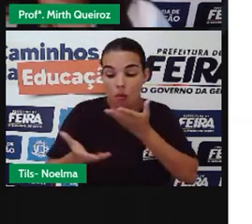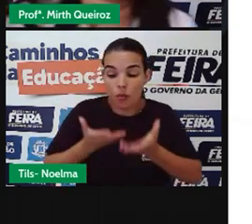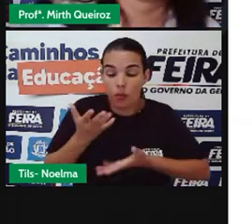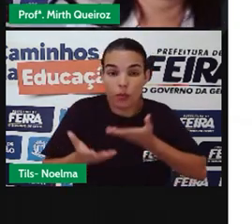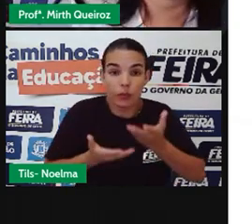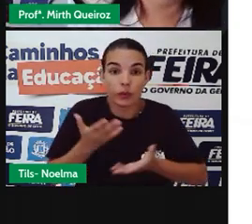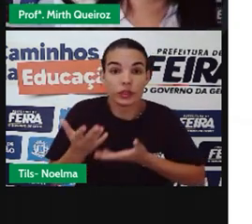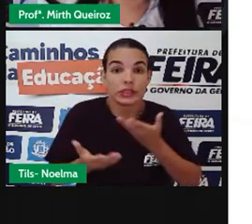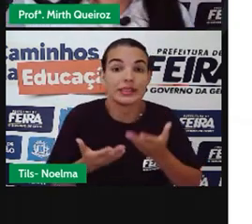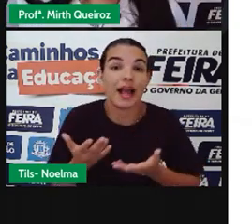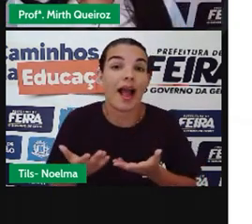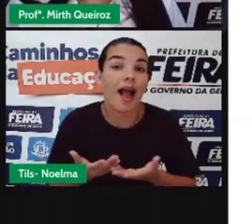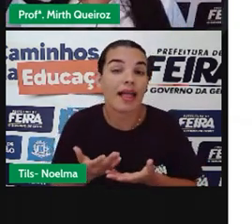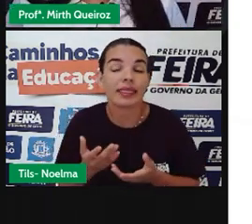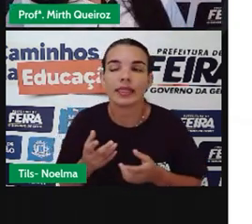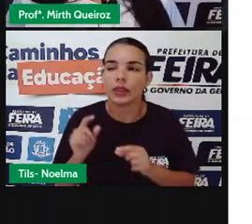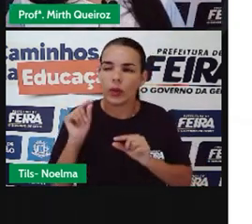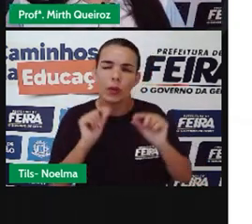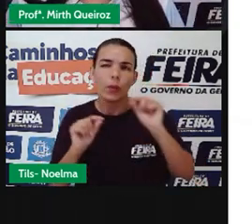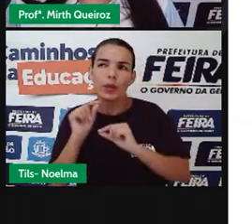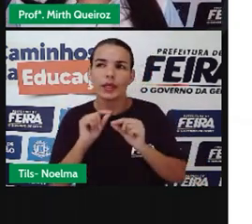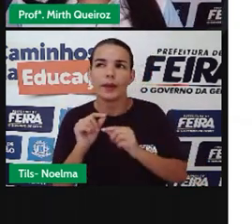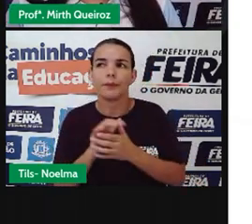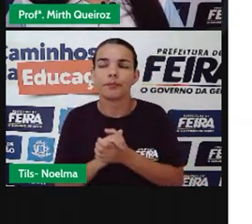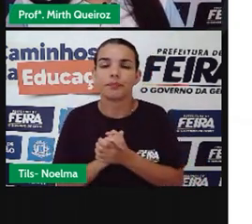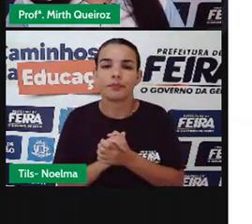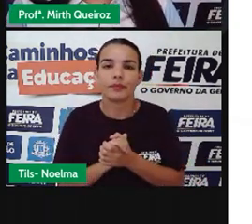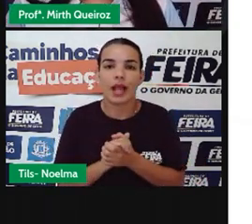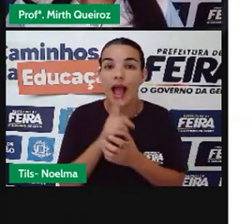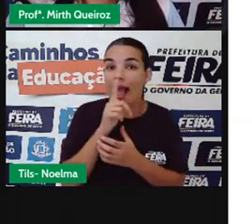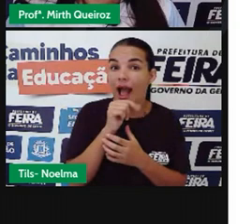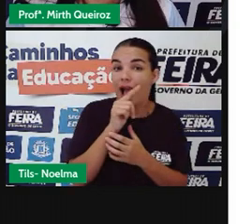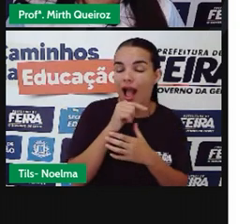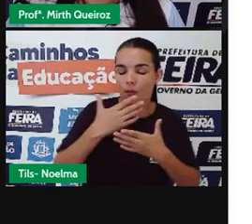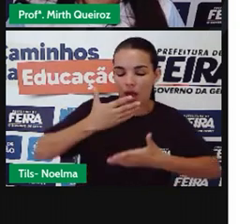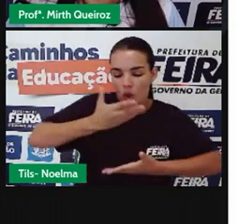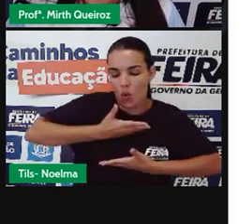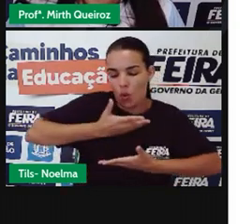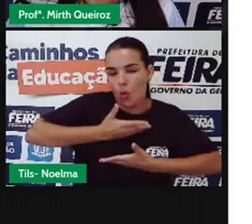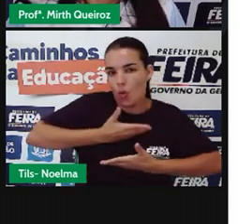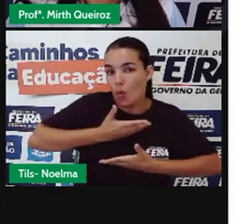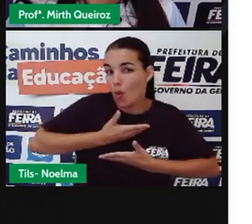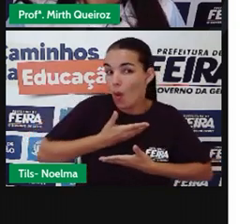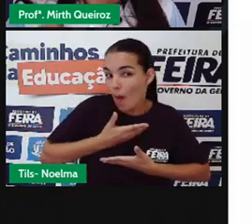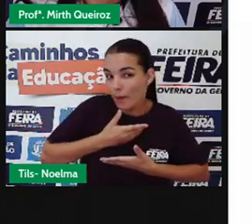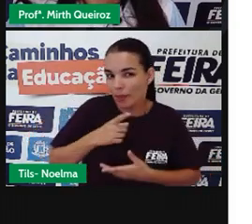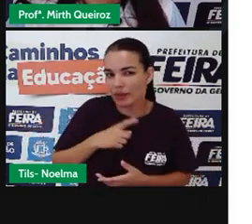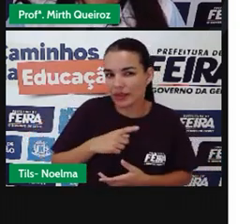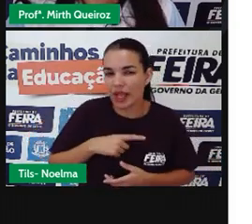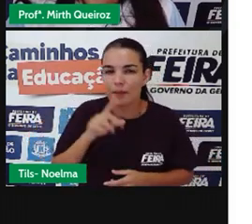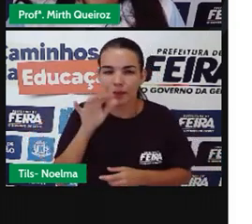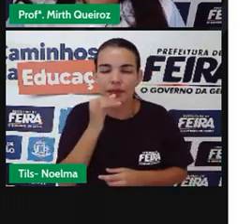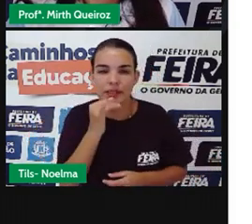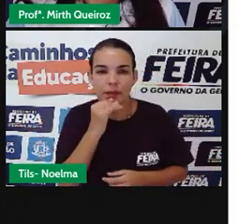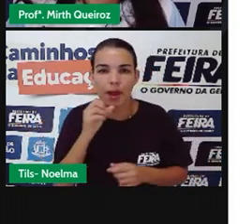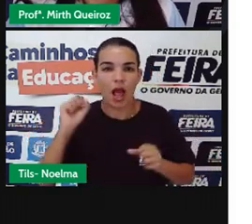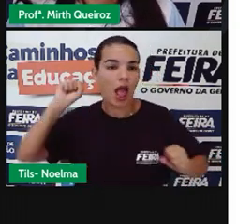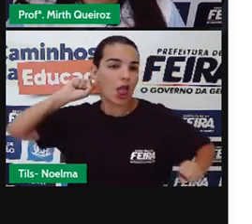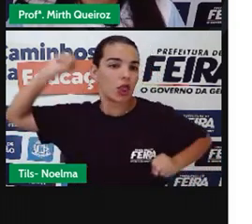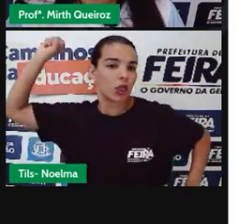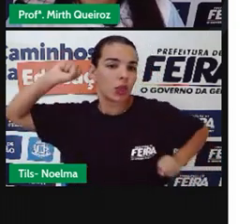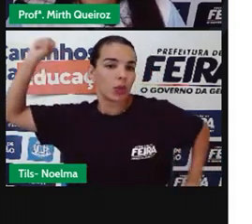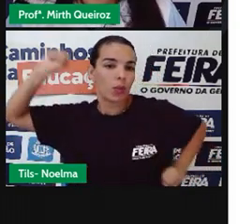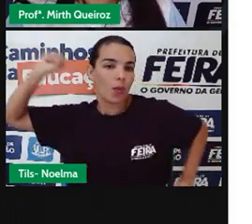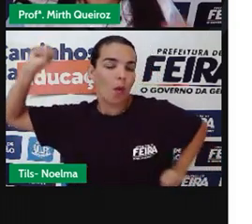tem que ter também em relação ao cuidado por a unidade as toalhas que a